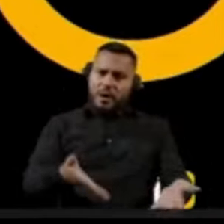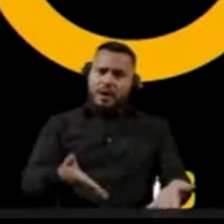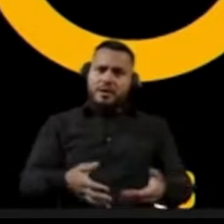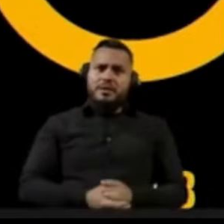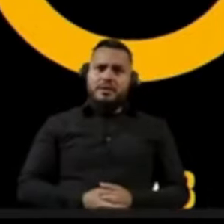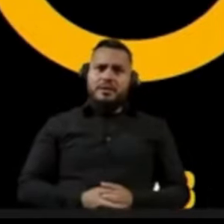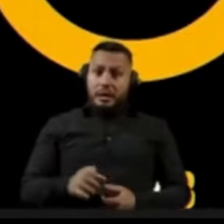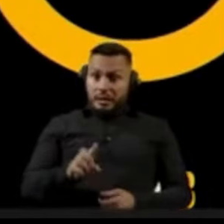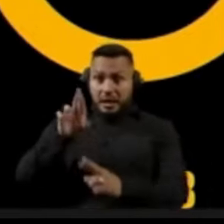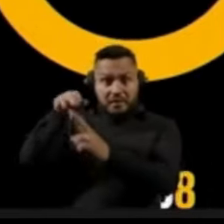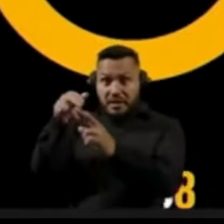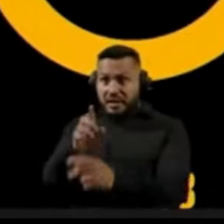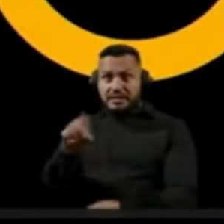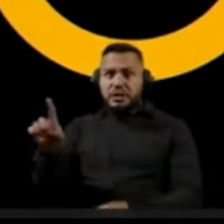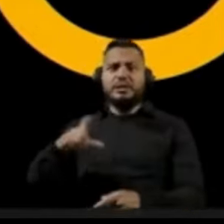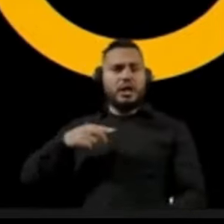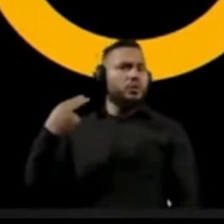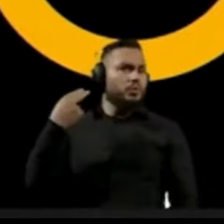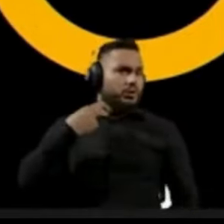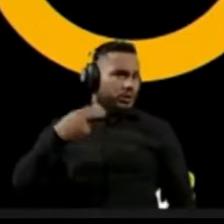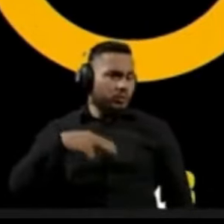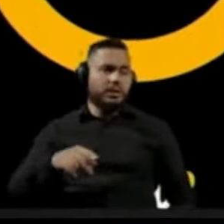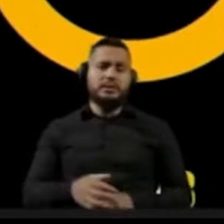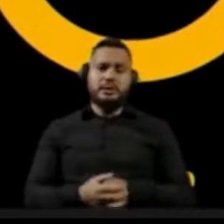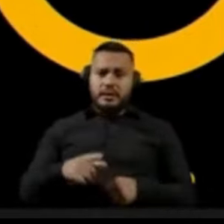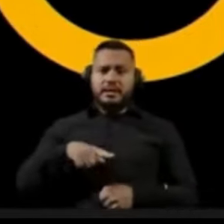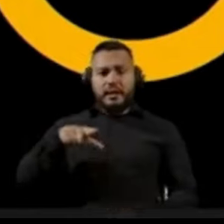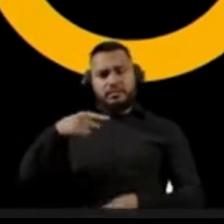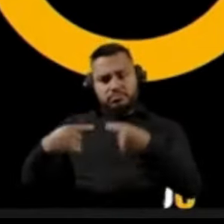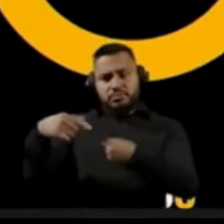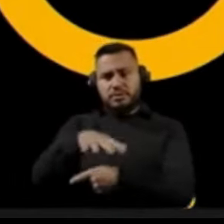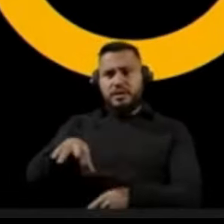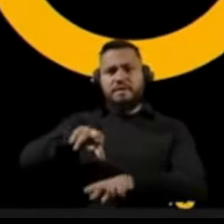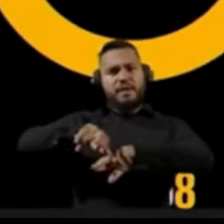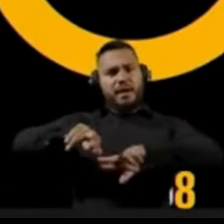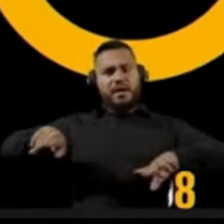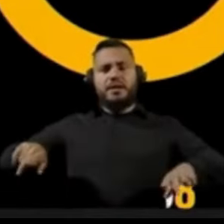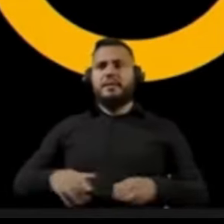E cadê os ídolos da direita? Nós temos o Nicolas, nós temos, no âmbito da política, vários.